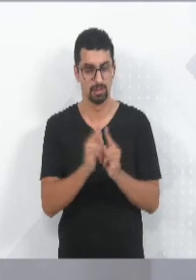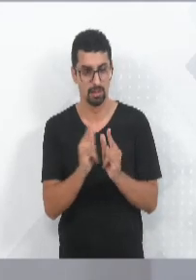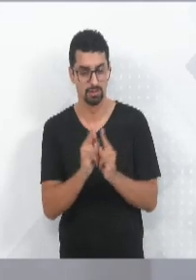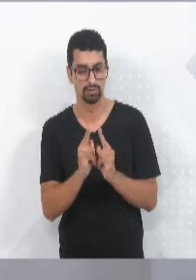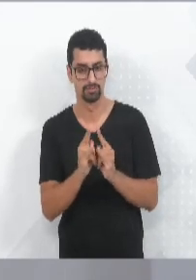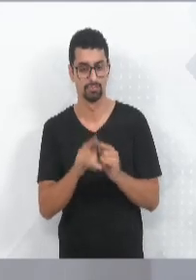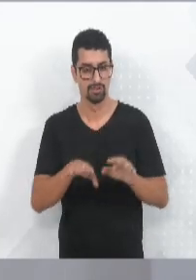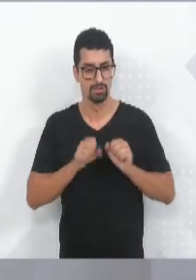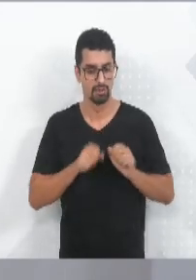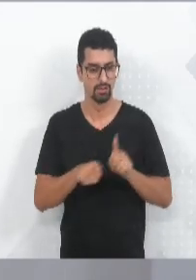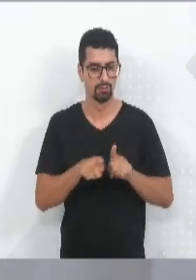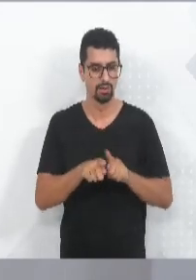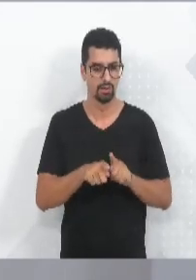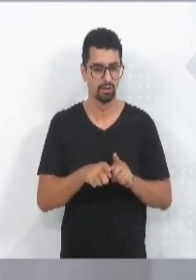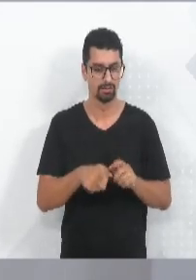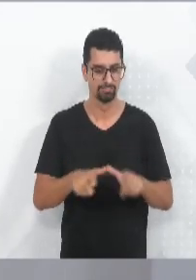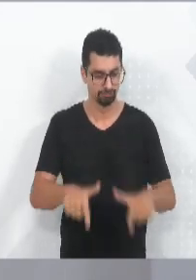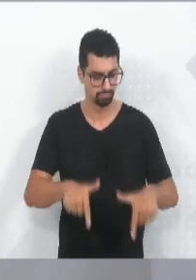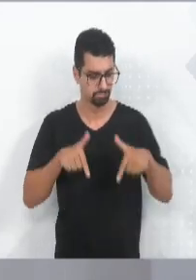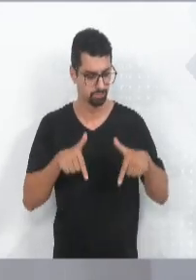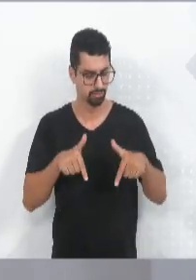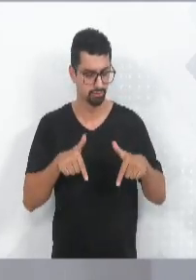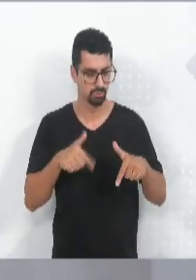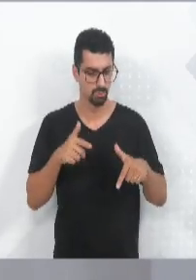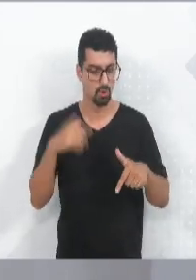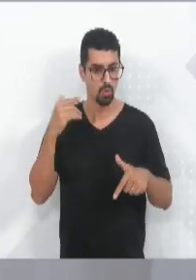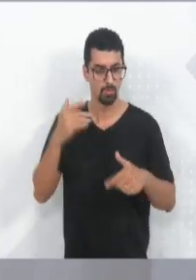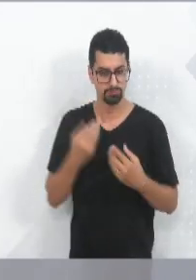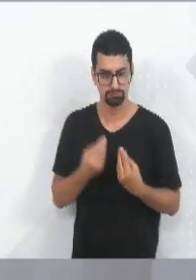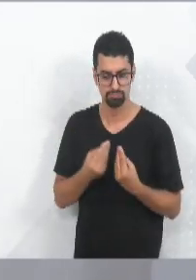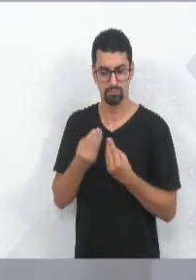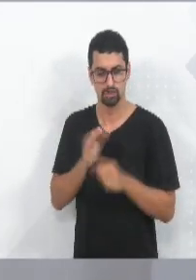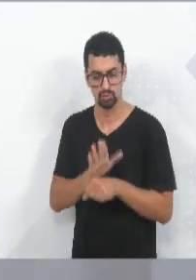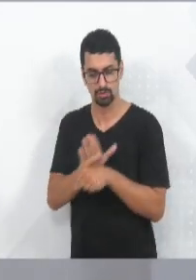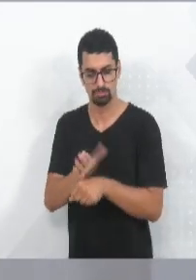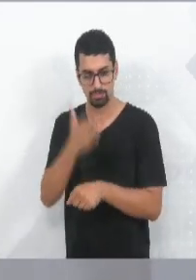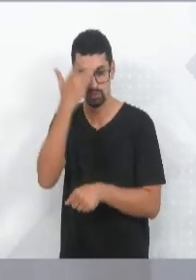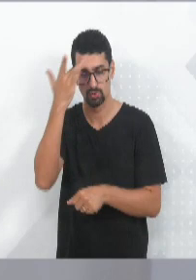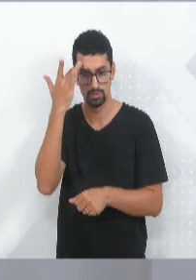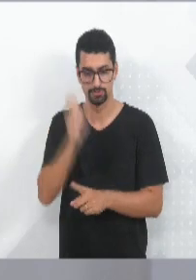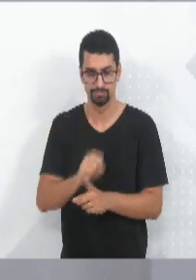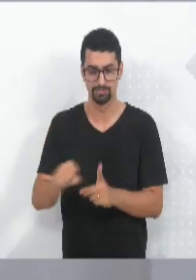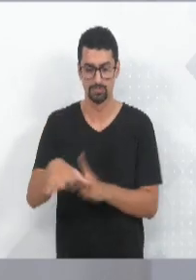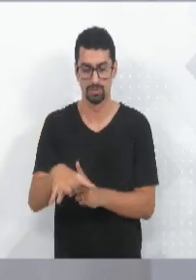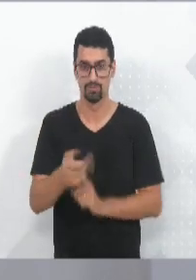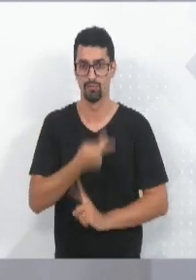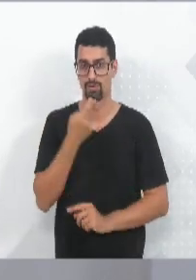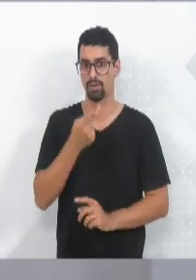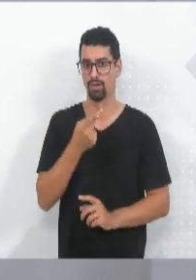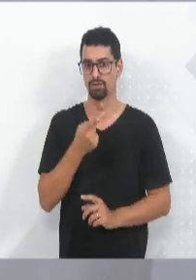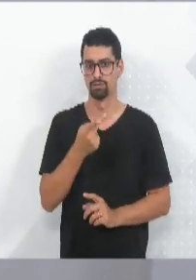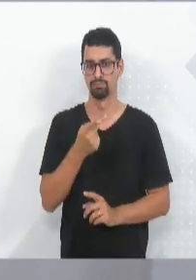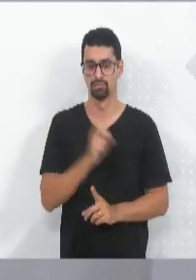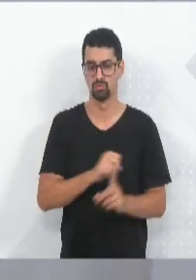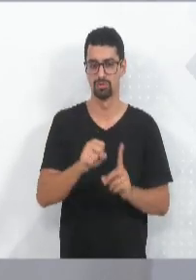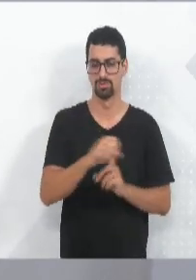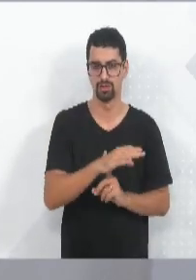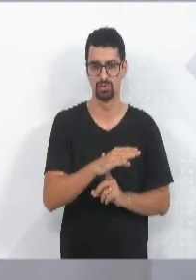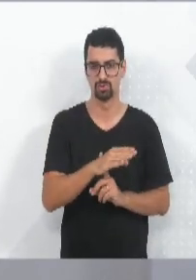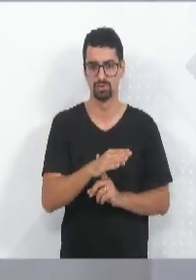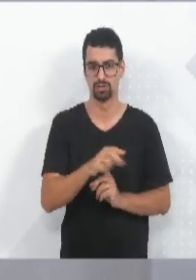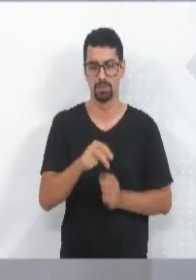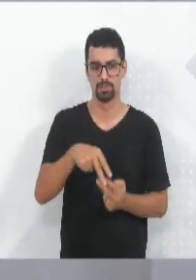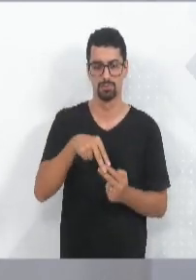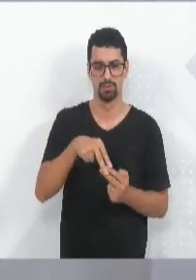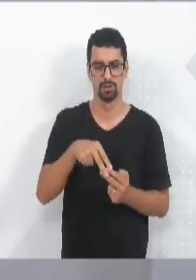a homenagear aqueles que praticam a beneficência e a caridade falar da somar a sociedade Maçônica regional